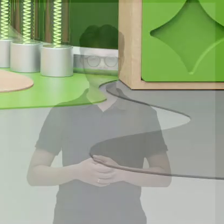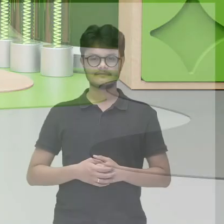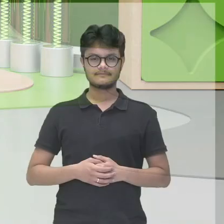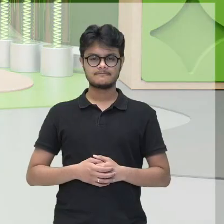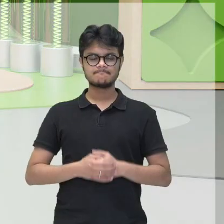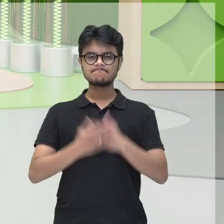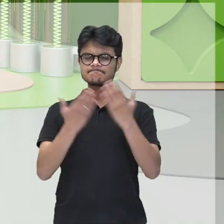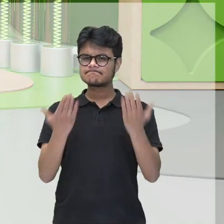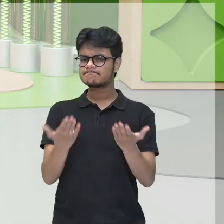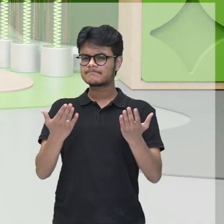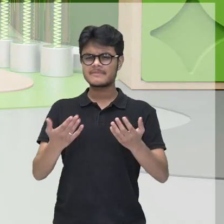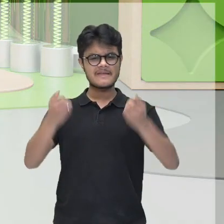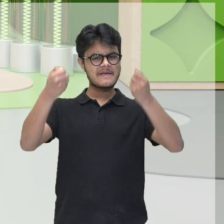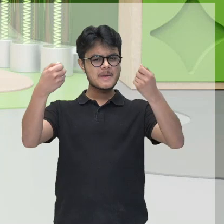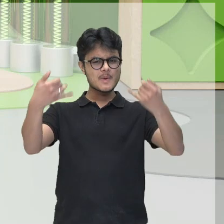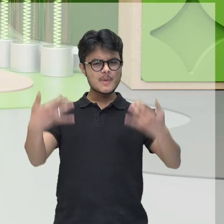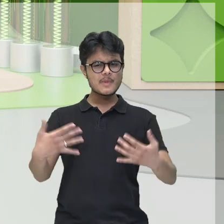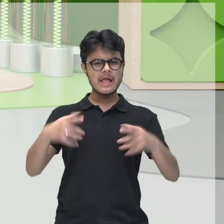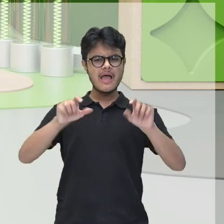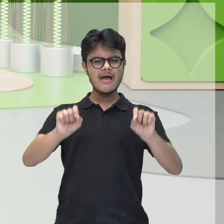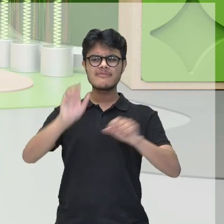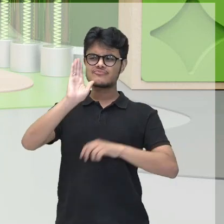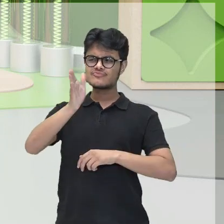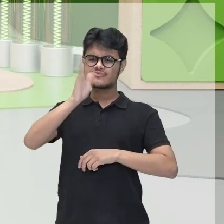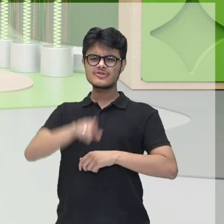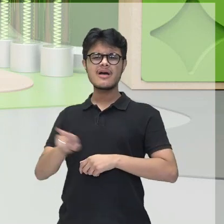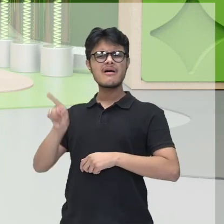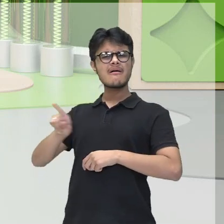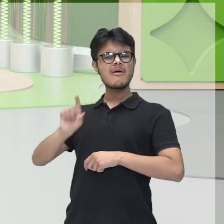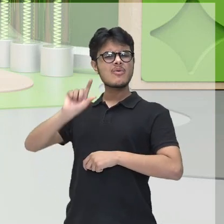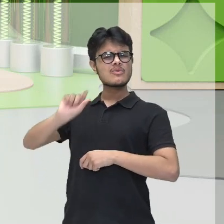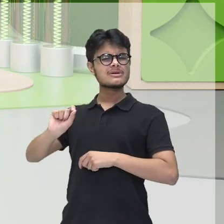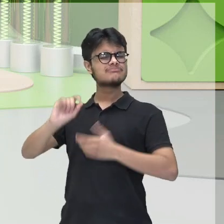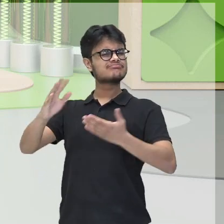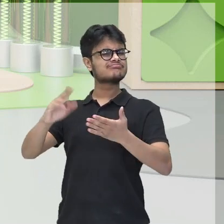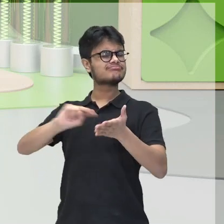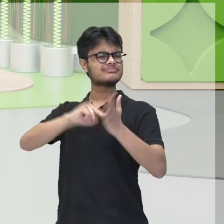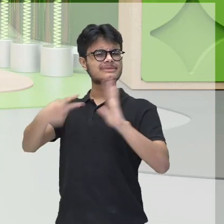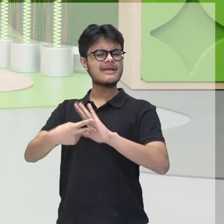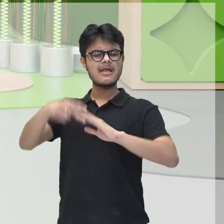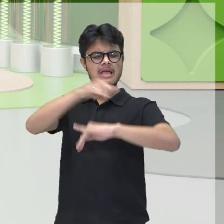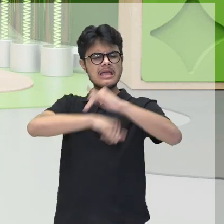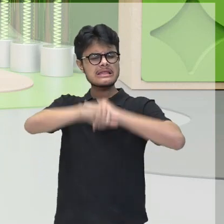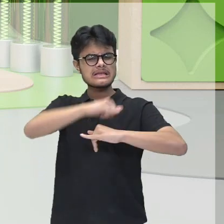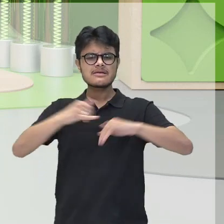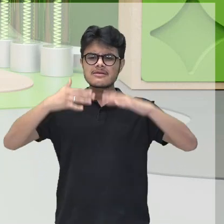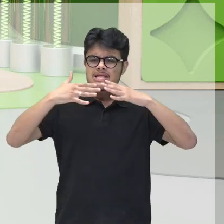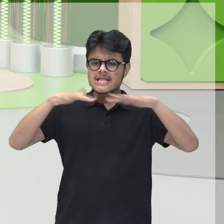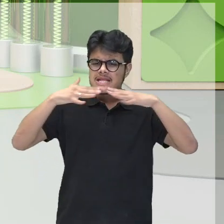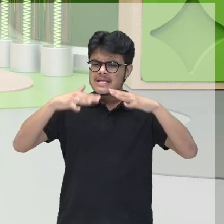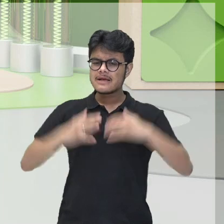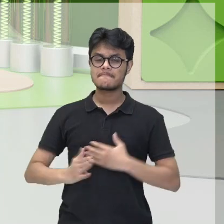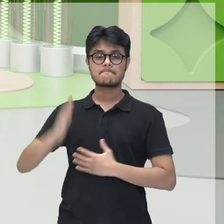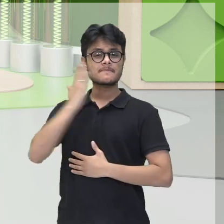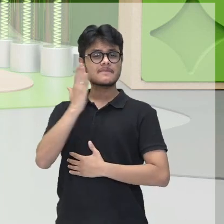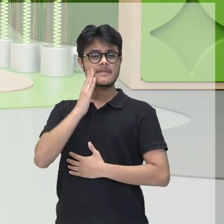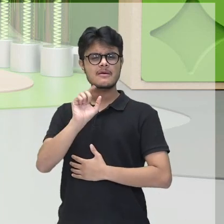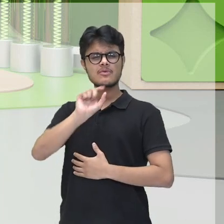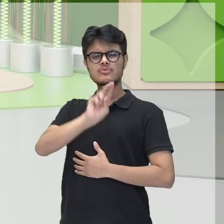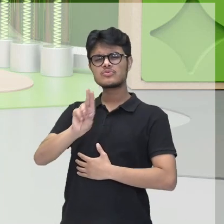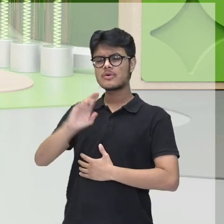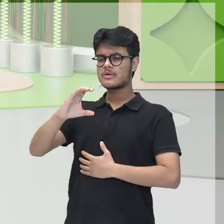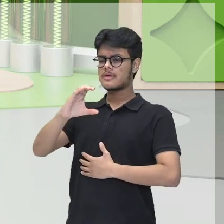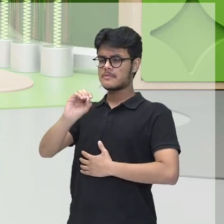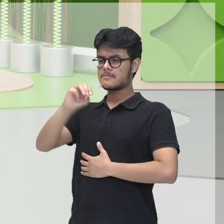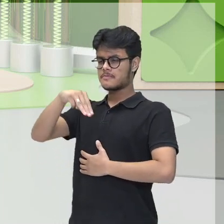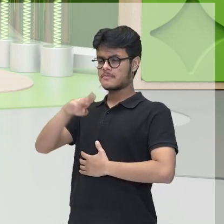Nós já ouvimos falar bastante sobre combustíveis fósseis, mas vocês sabem quais são eles? E qual